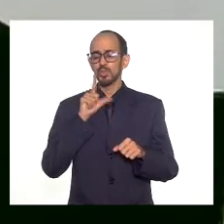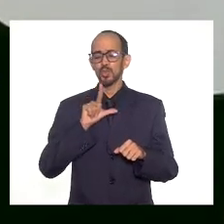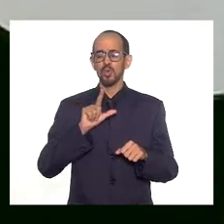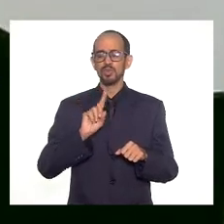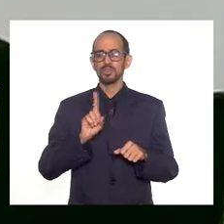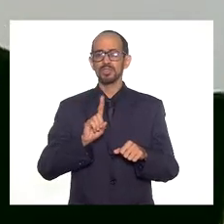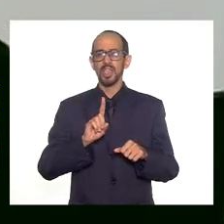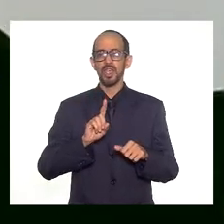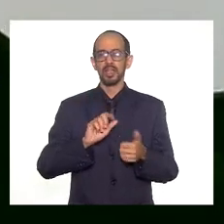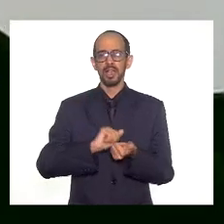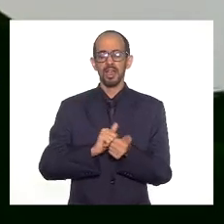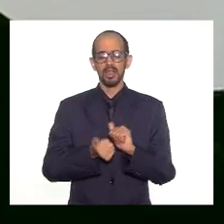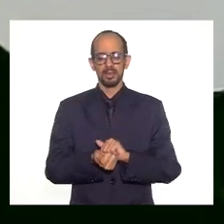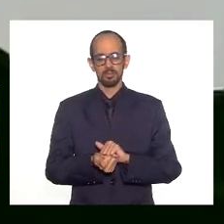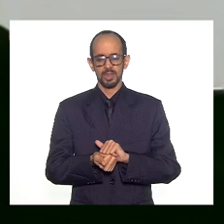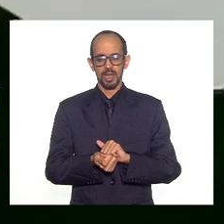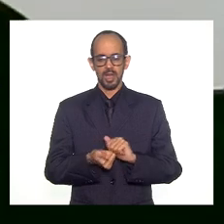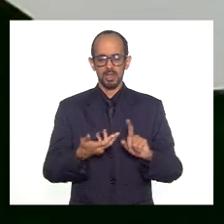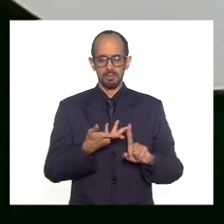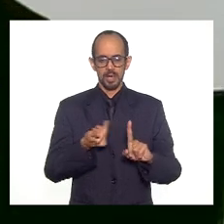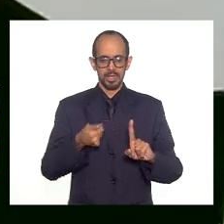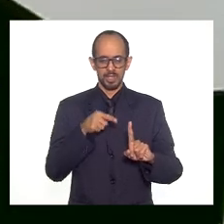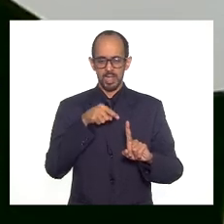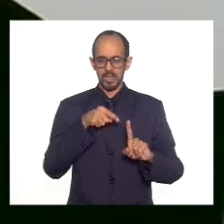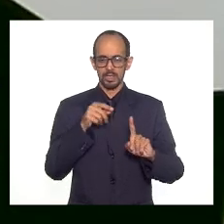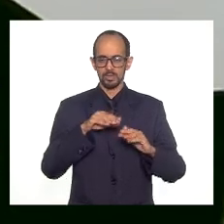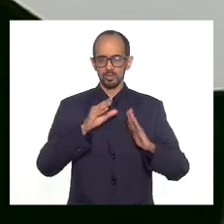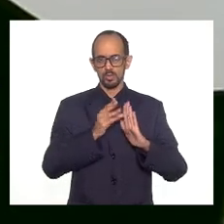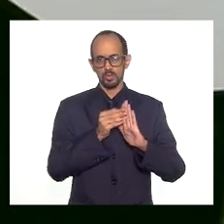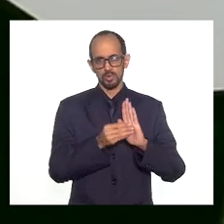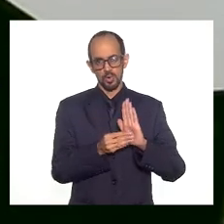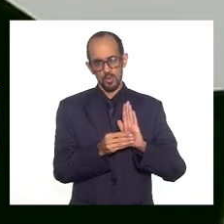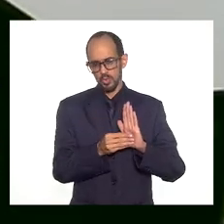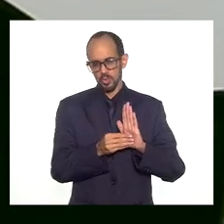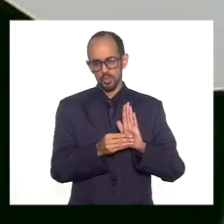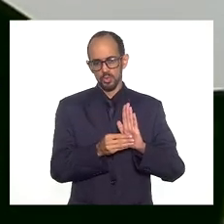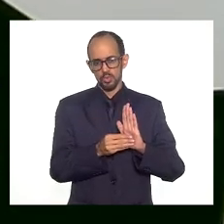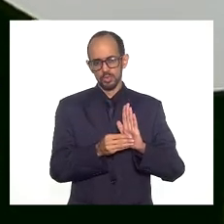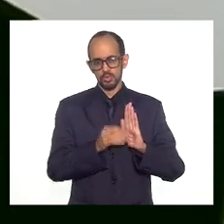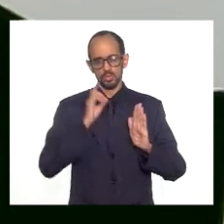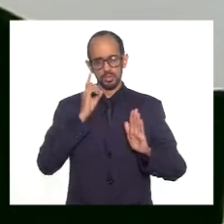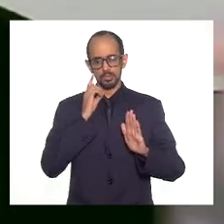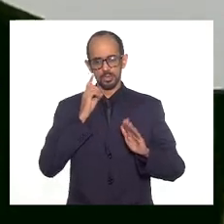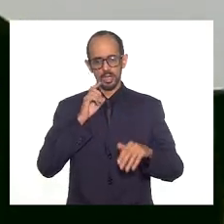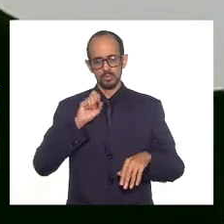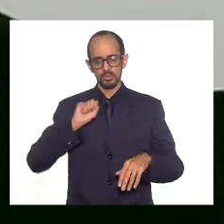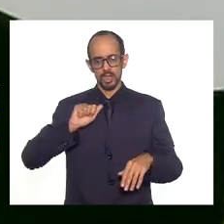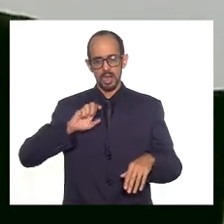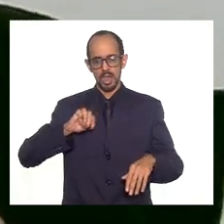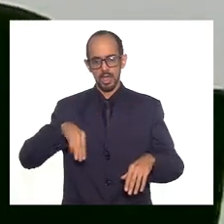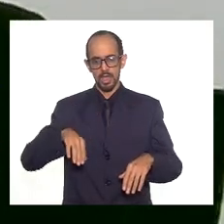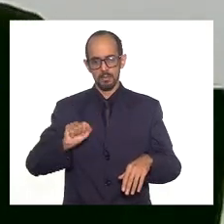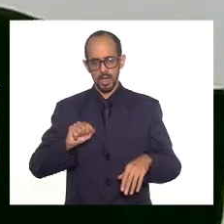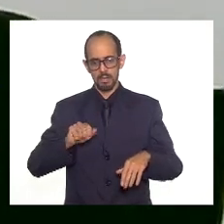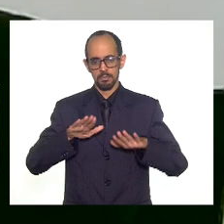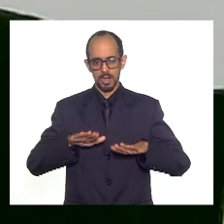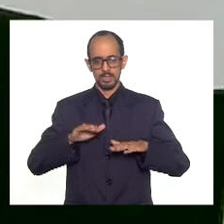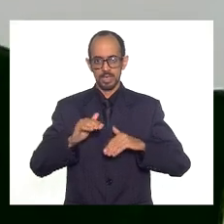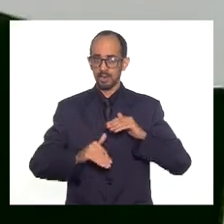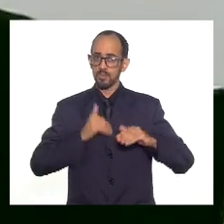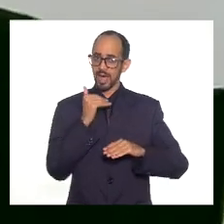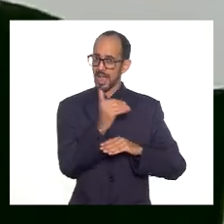eles saem do escopo do mérito desta matéria apresentada pelo deputado Coronel Salema, mas vai além. Ela